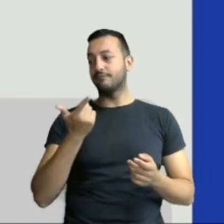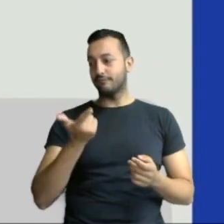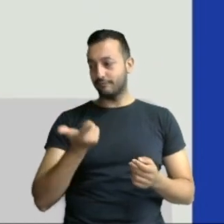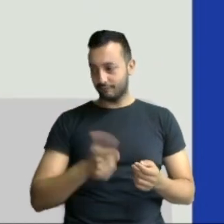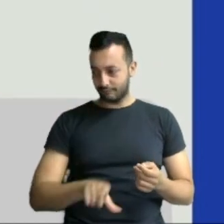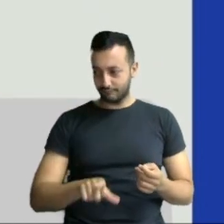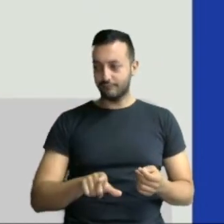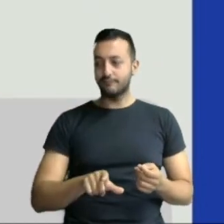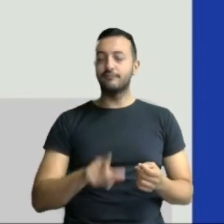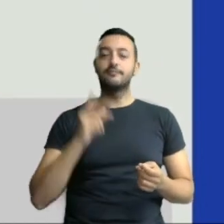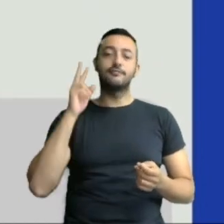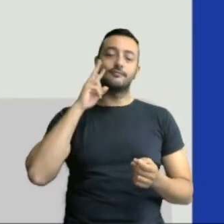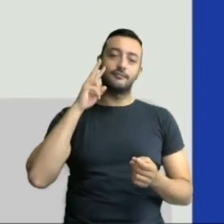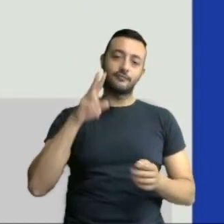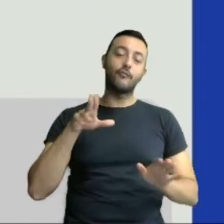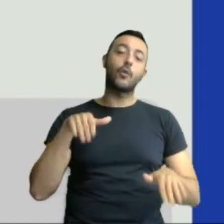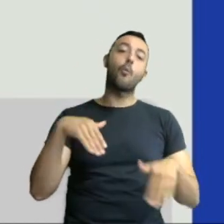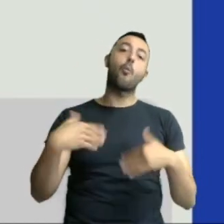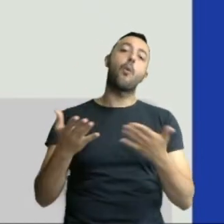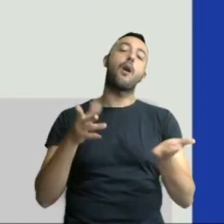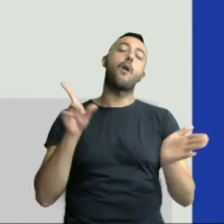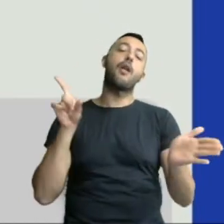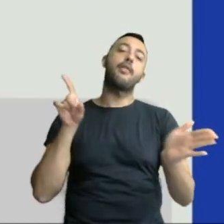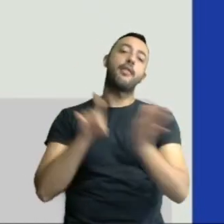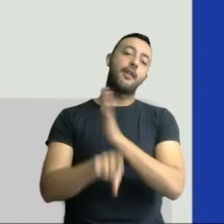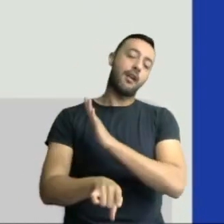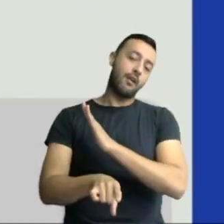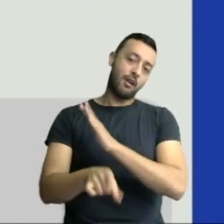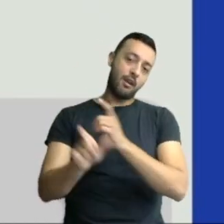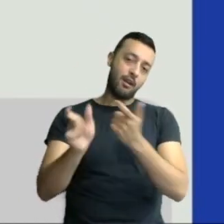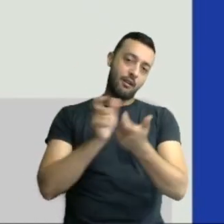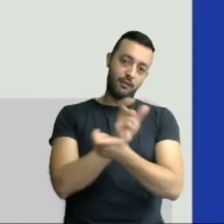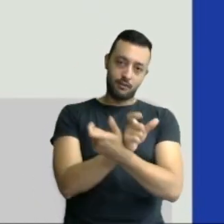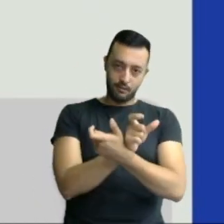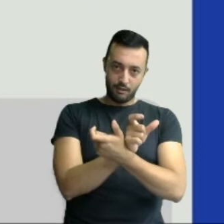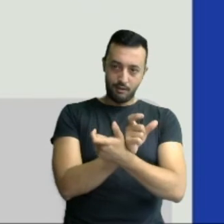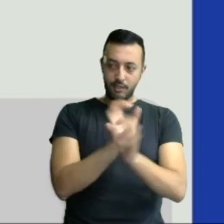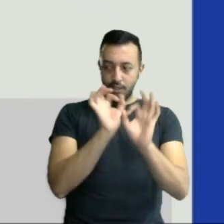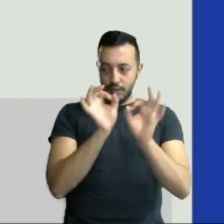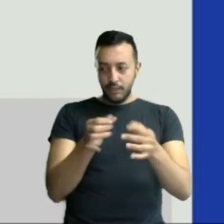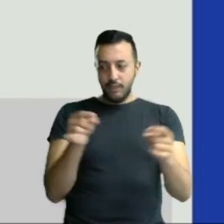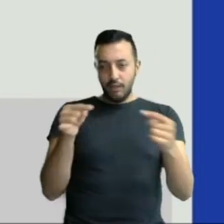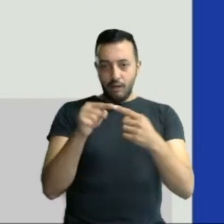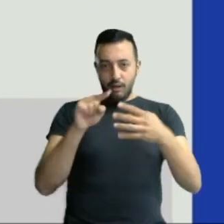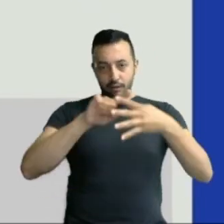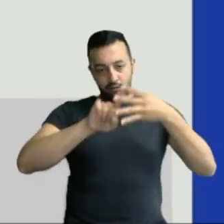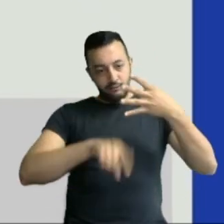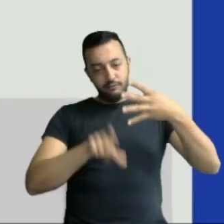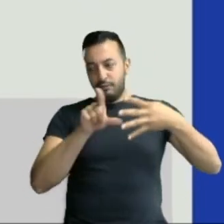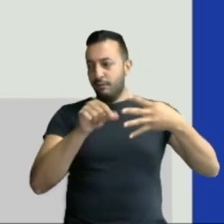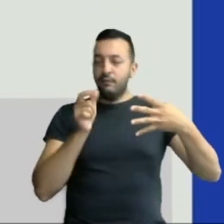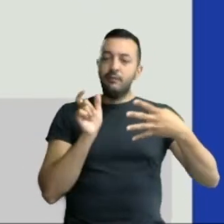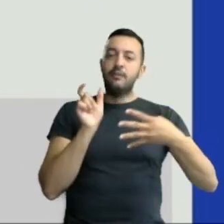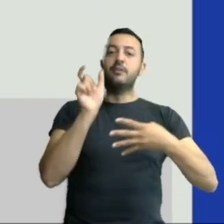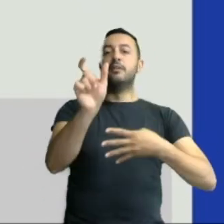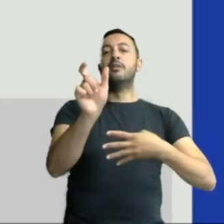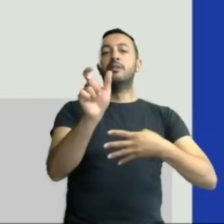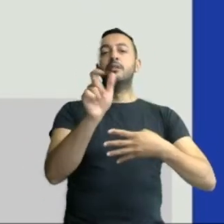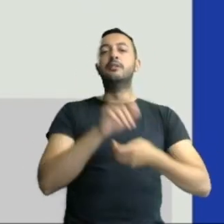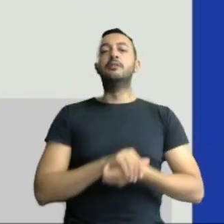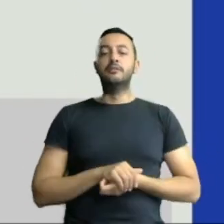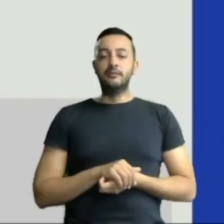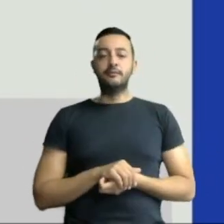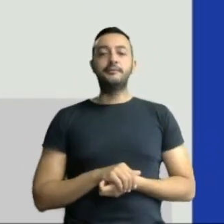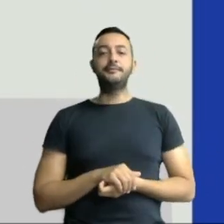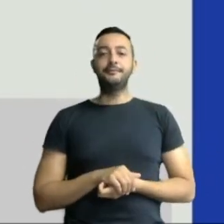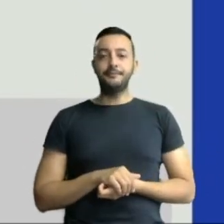novo vamos ver qual é o interrogative pronoun correto para a question,